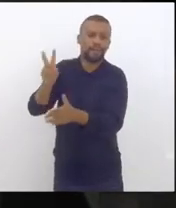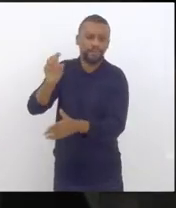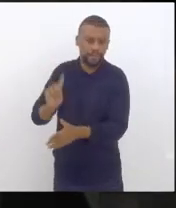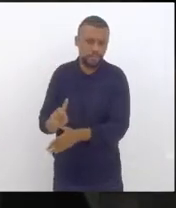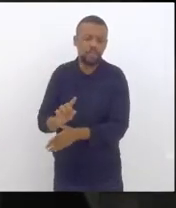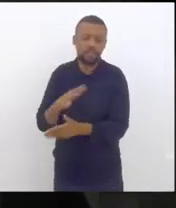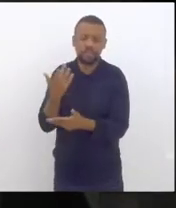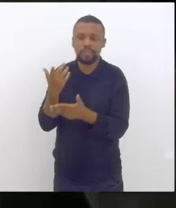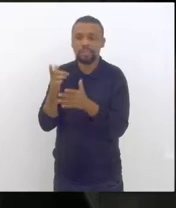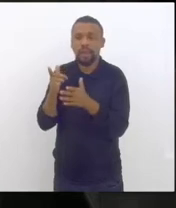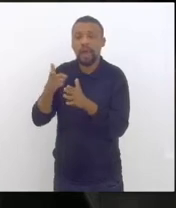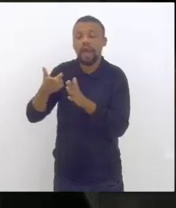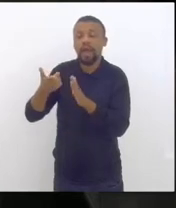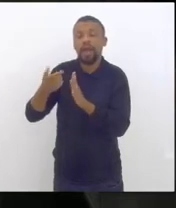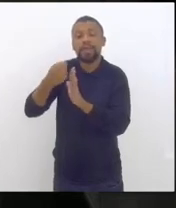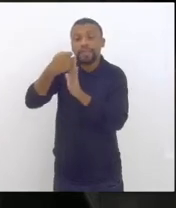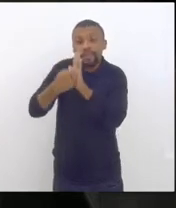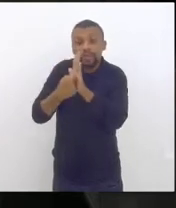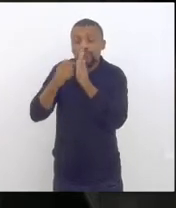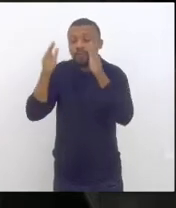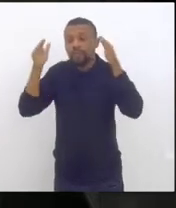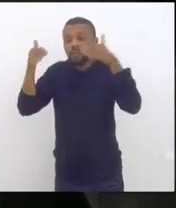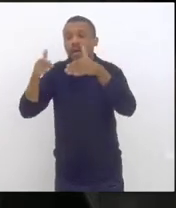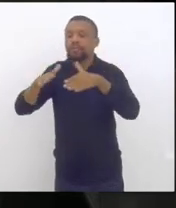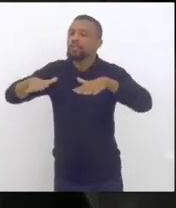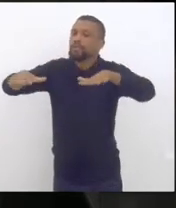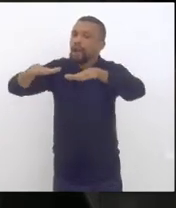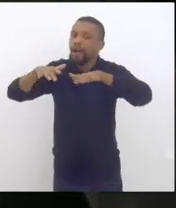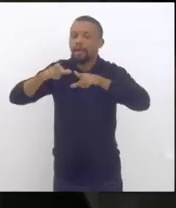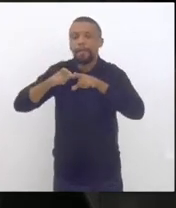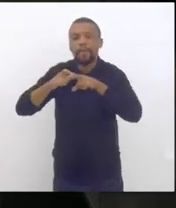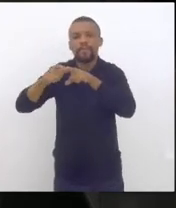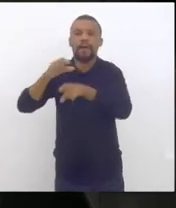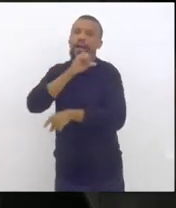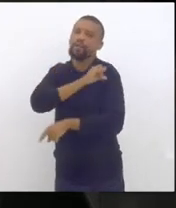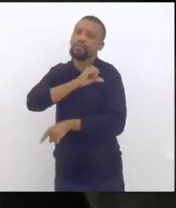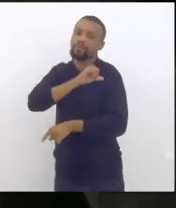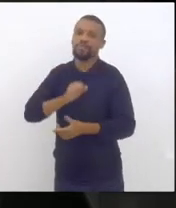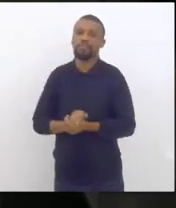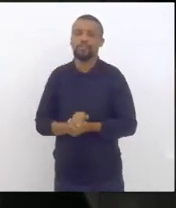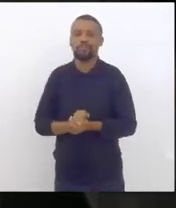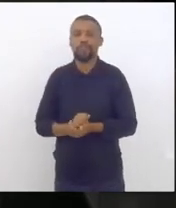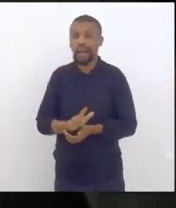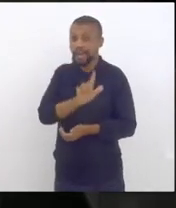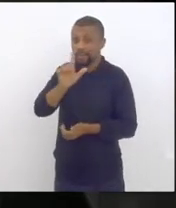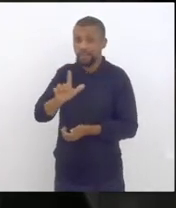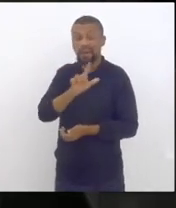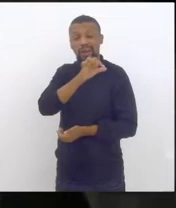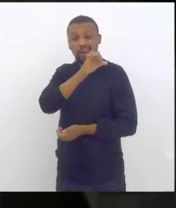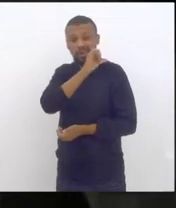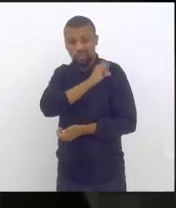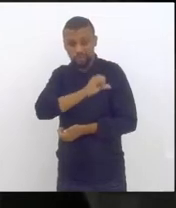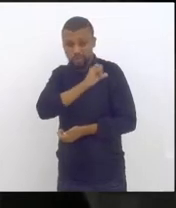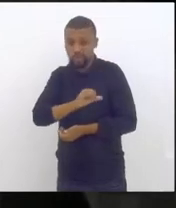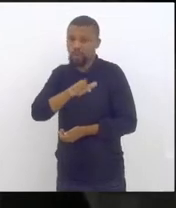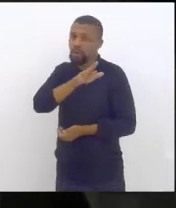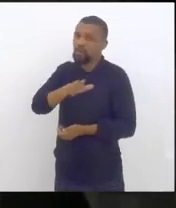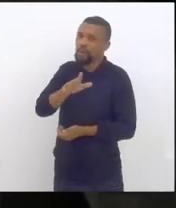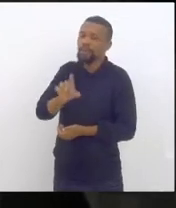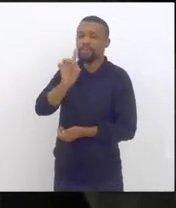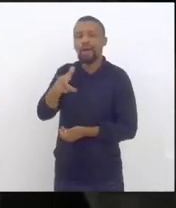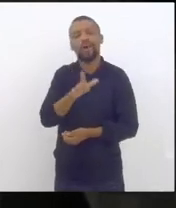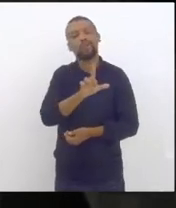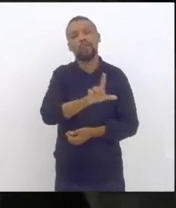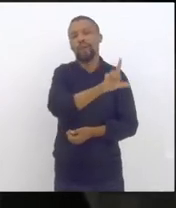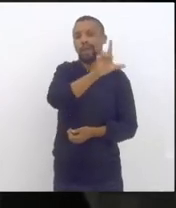provém dos territórios periférica do Rio de Janeiro não a literatura Fluminense nos produz só no Leblon